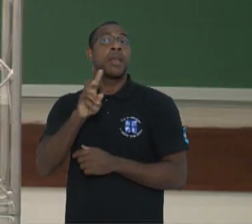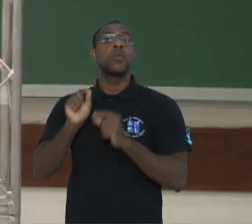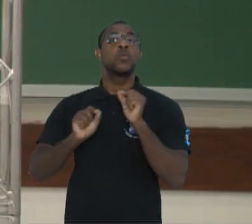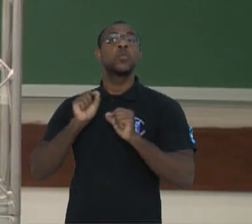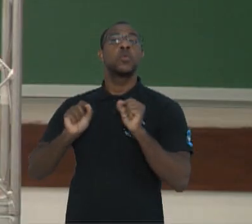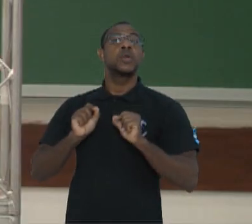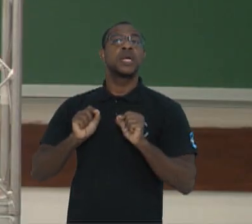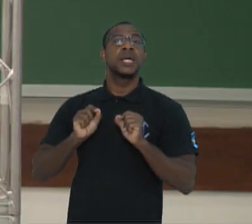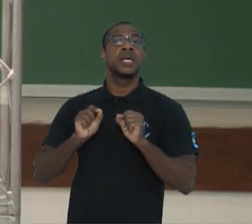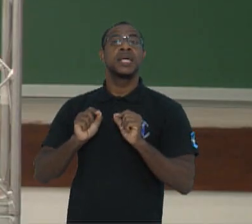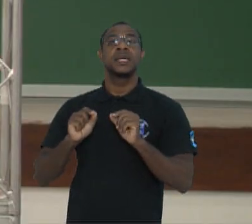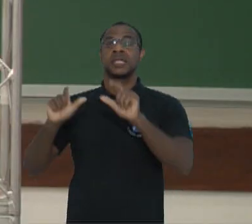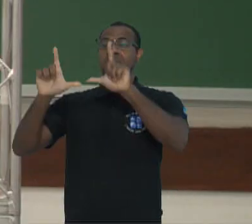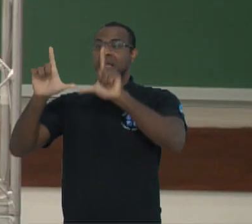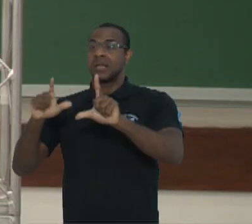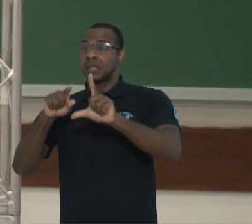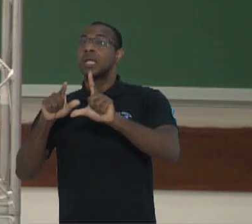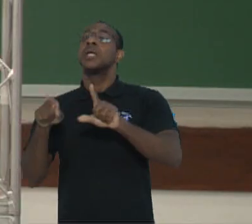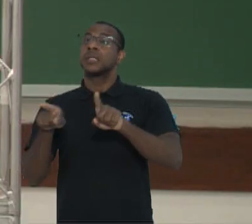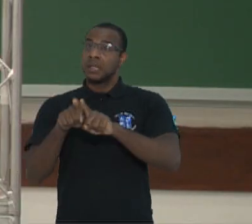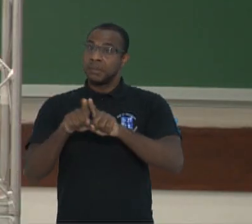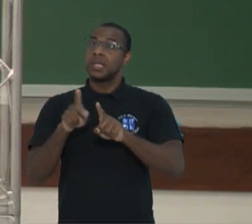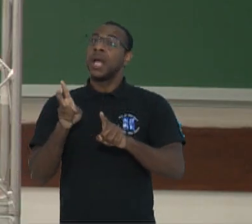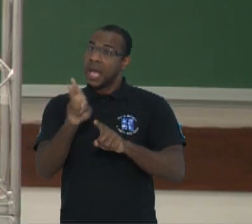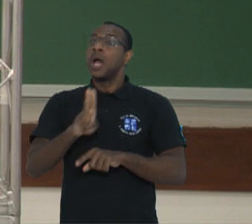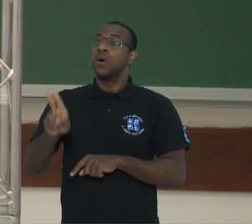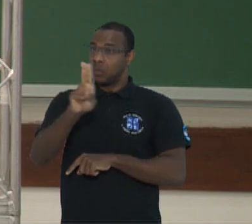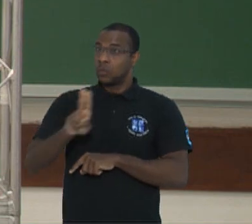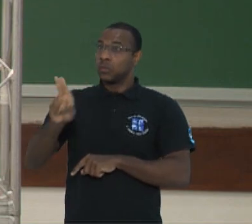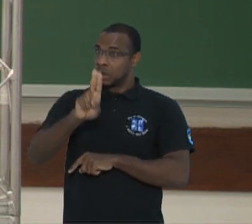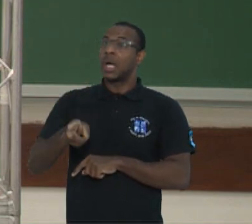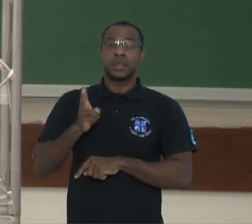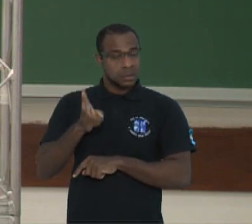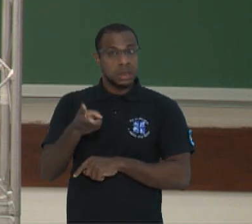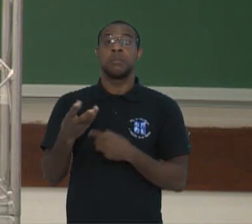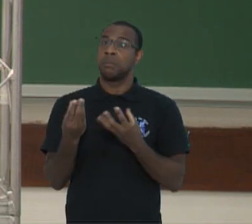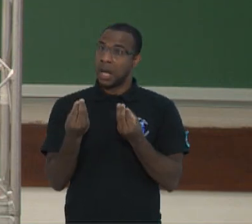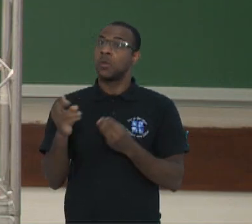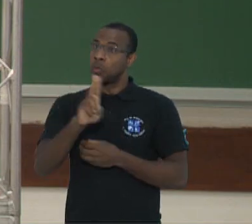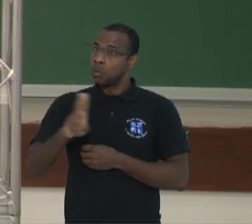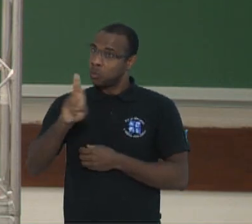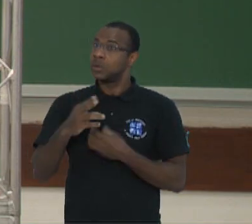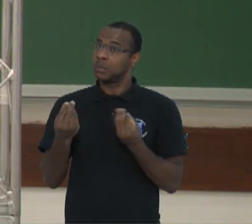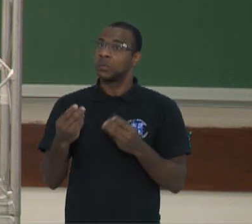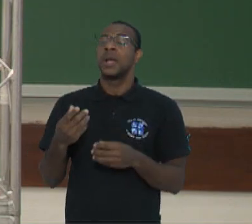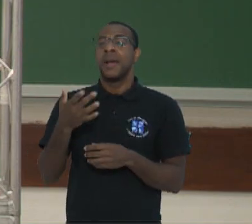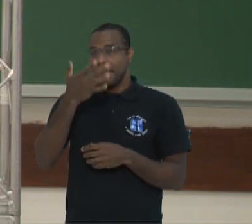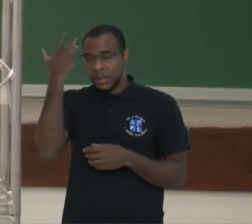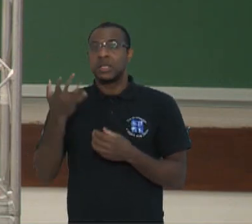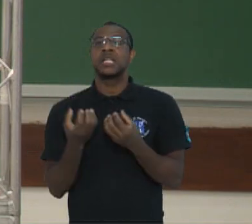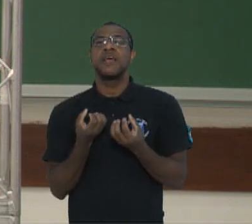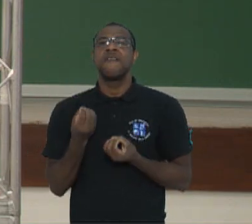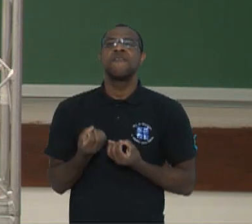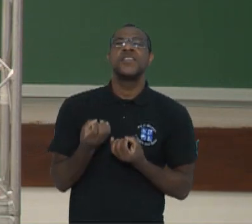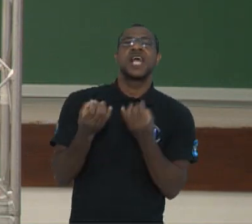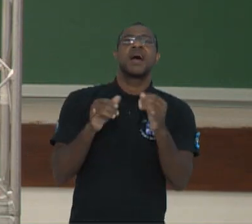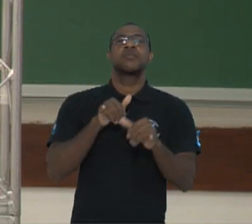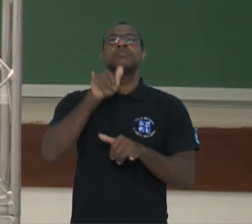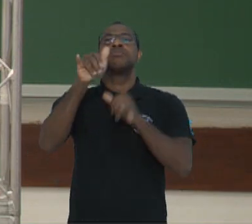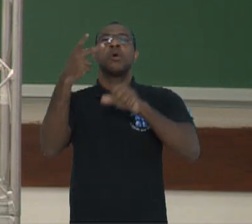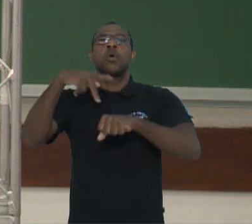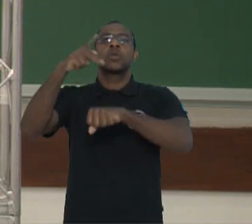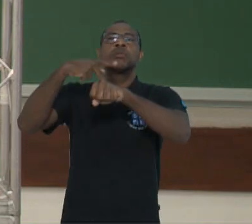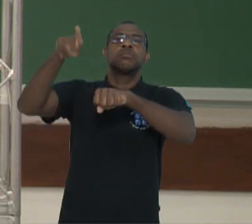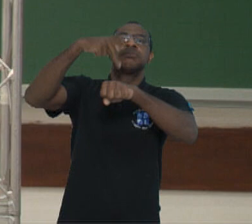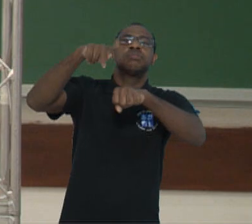que os postcards ainda são muito famosos, principalmente das pessoas que viajam fora do país e encaminham para